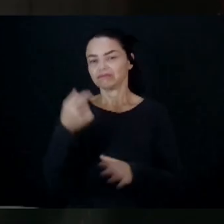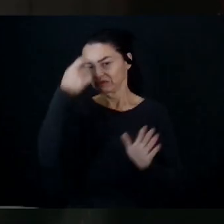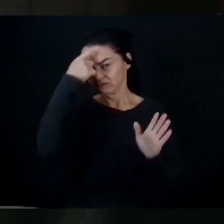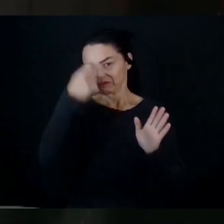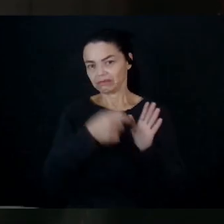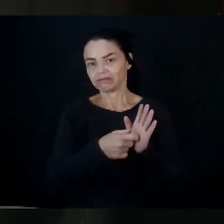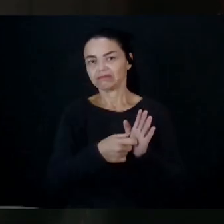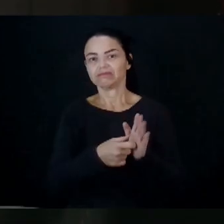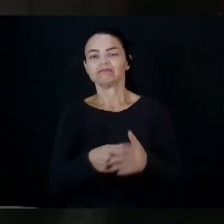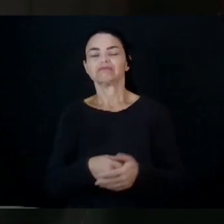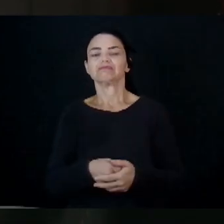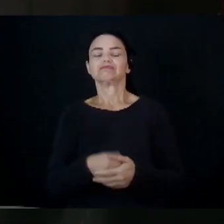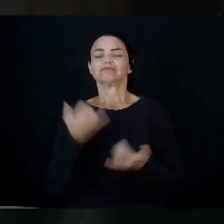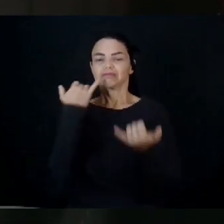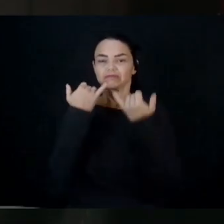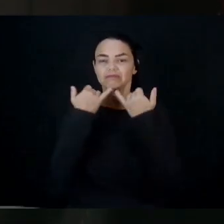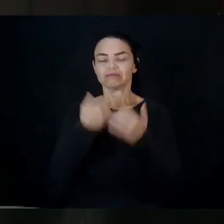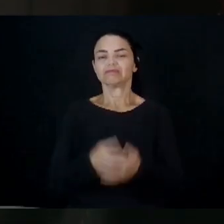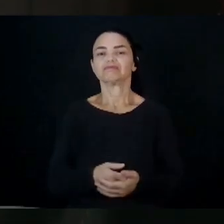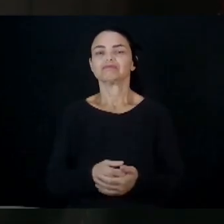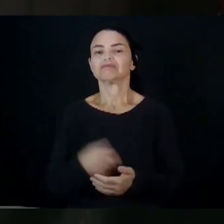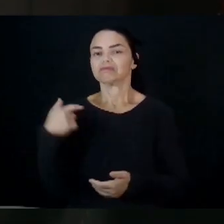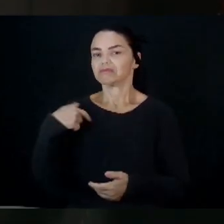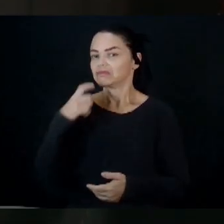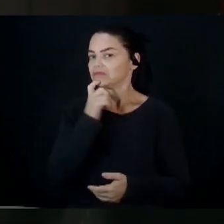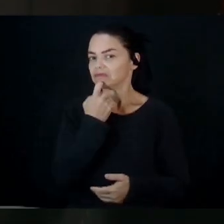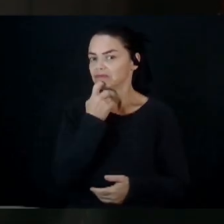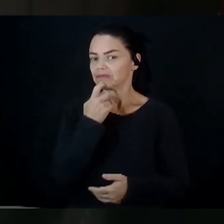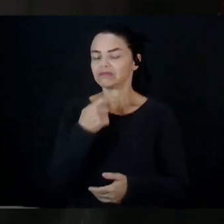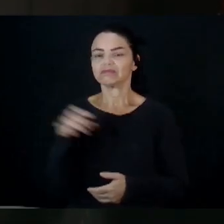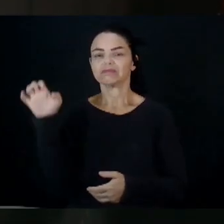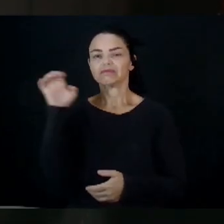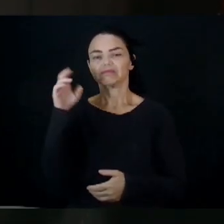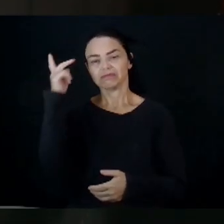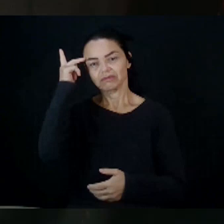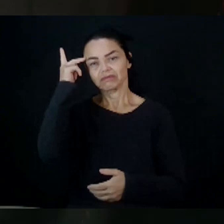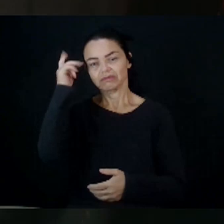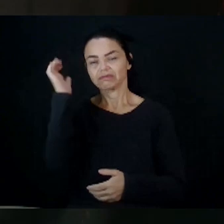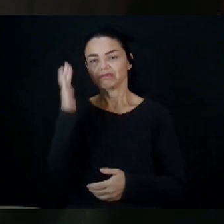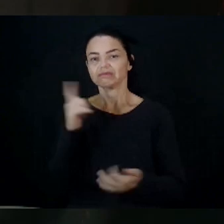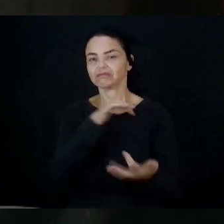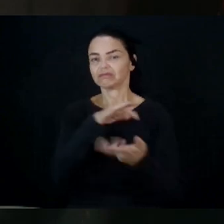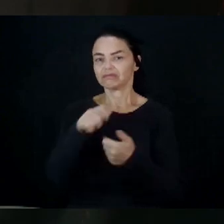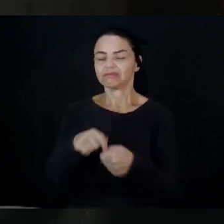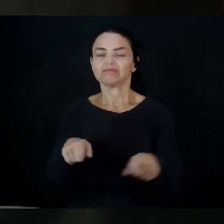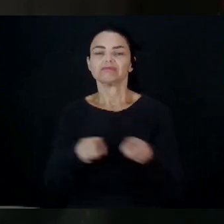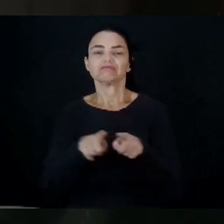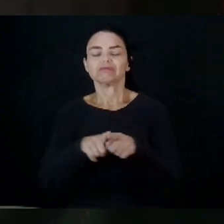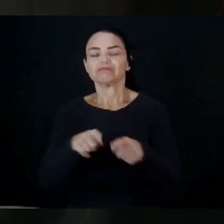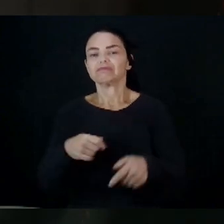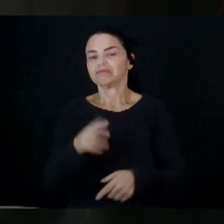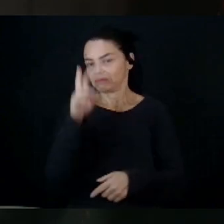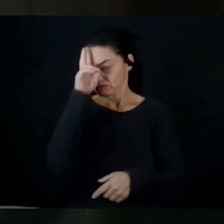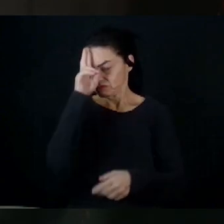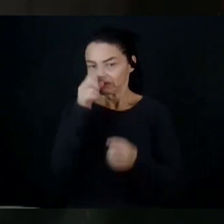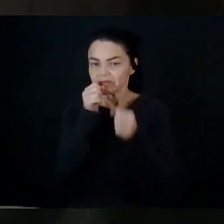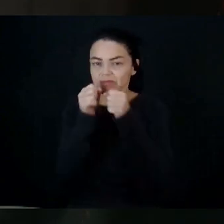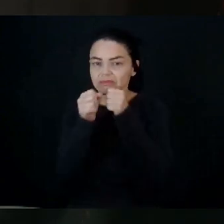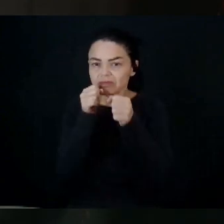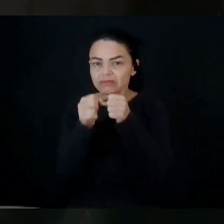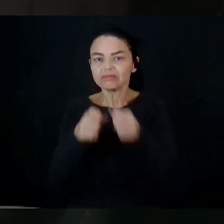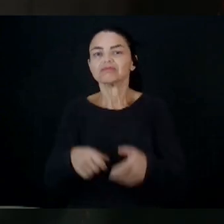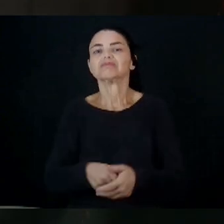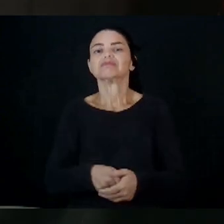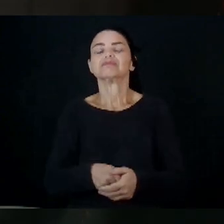com informações atualizadas aqui de Campinas, do estado de São Paulo, Brasil e mundo. Lembrando que meio-dia tem Câmara Notícia com